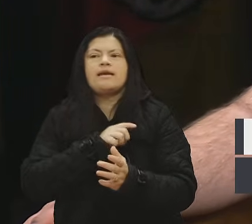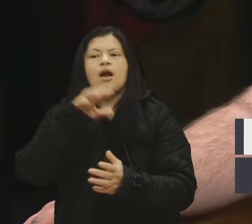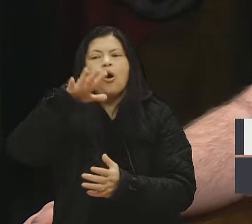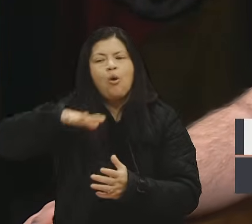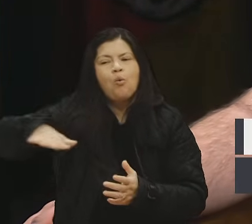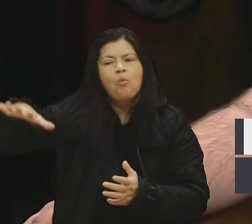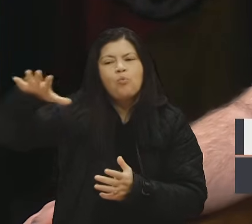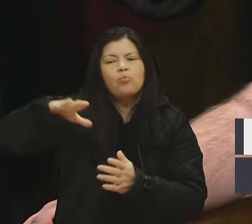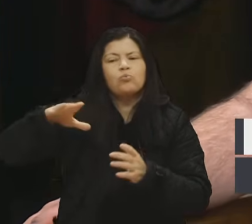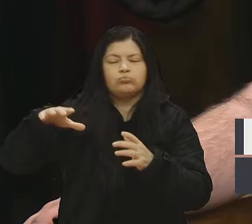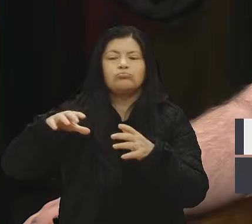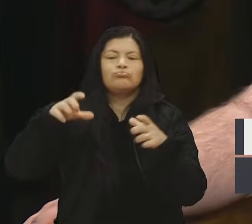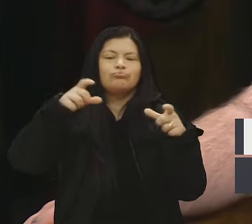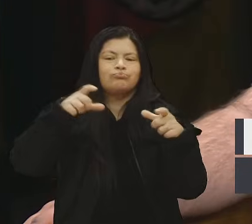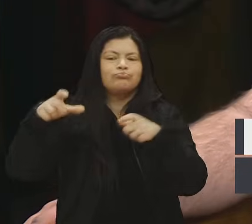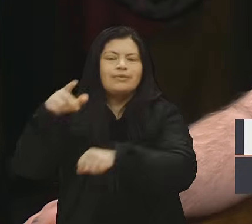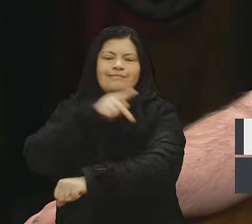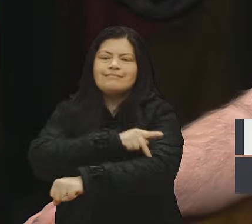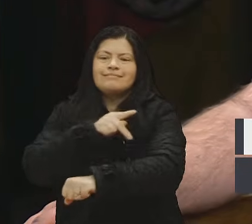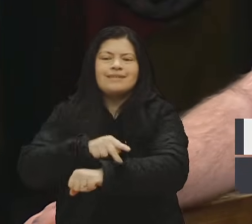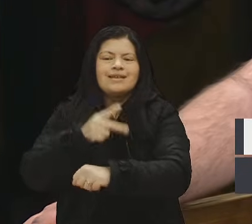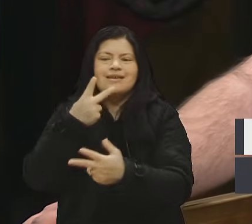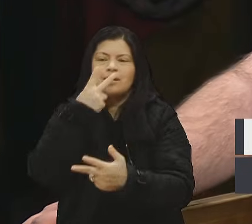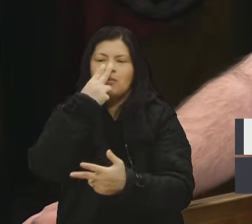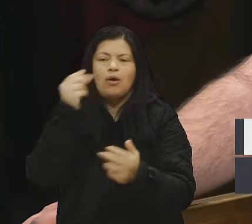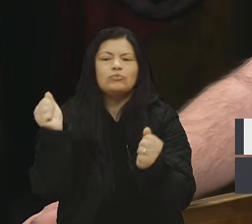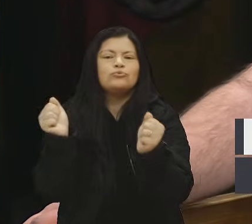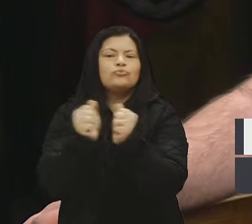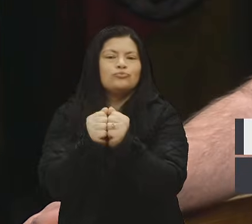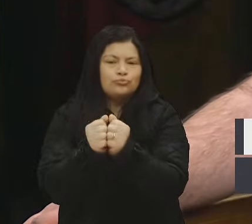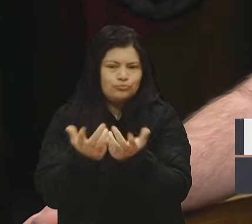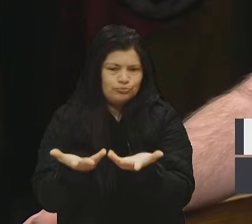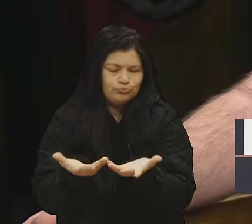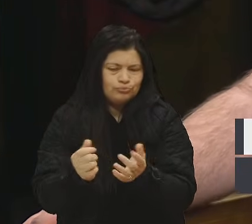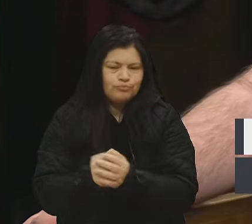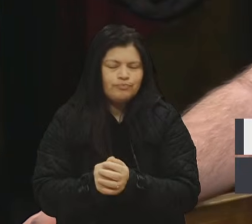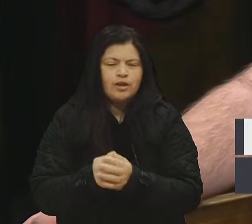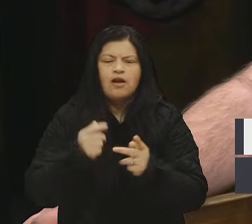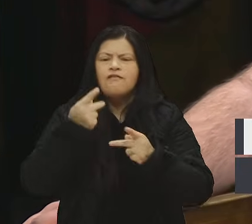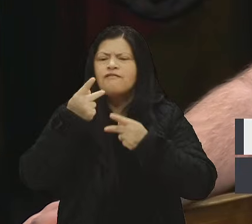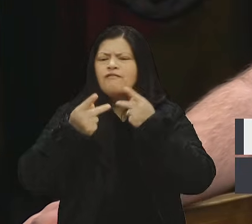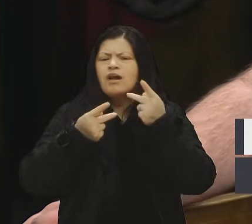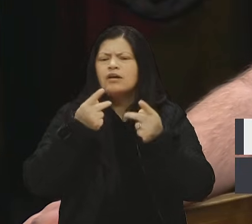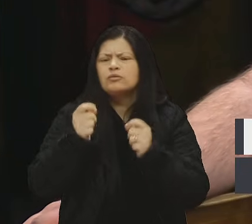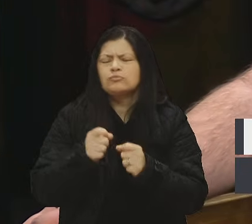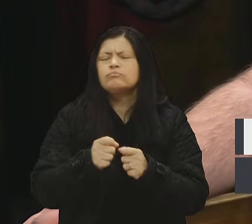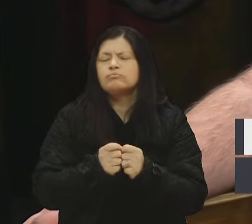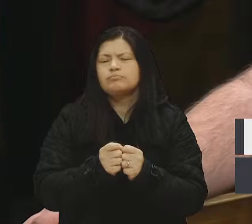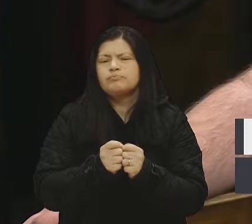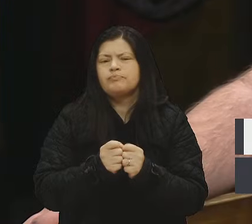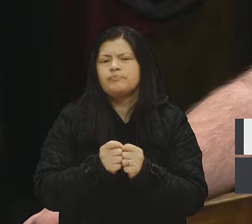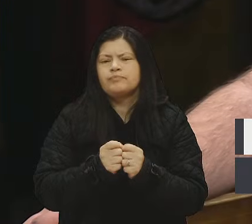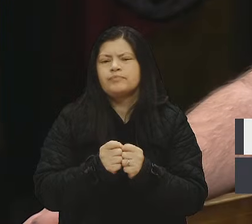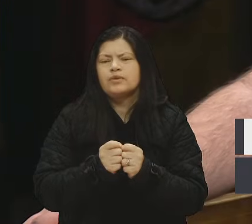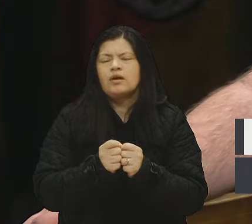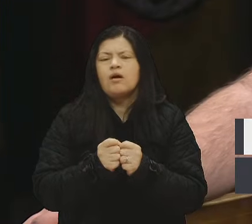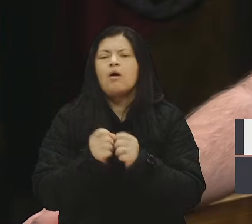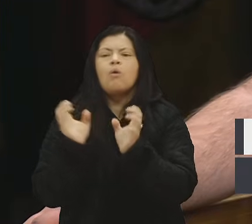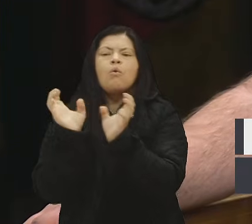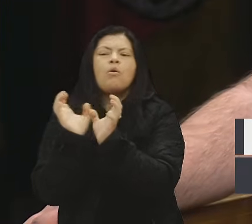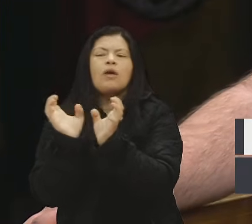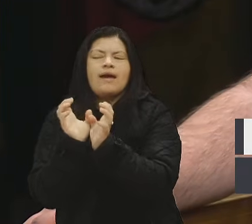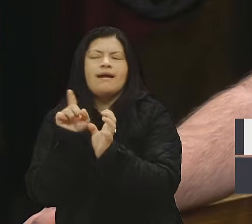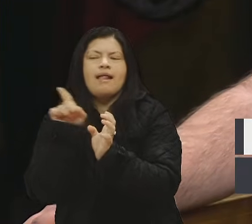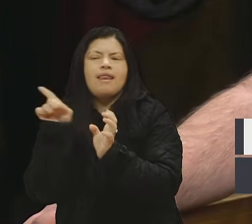com a parte pedagógica. E aí, só falando sobre o que eu respondi para aquele colega que